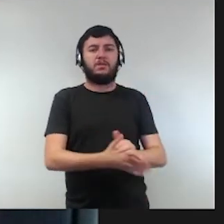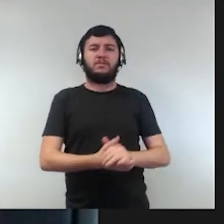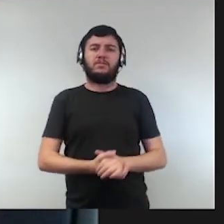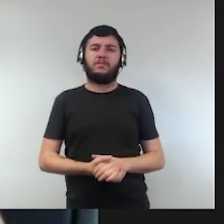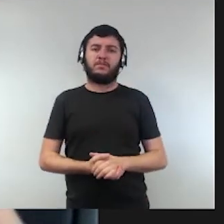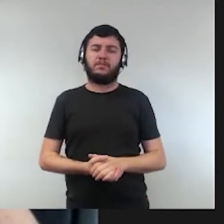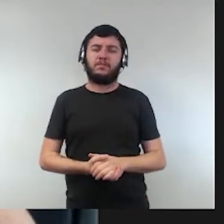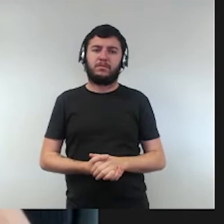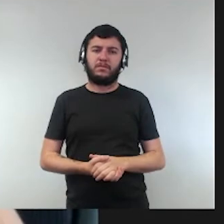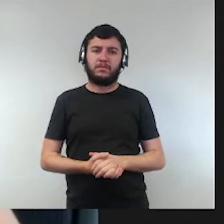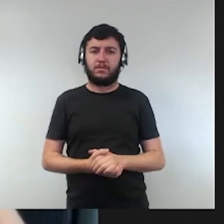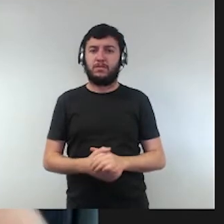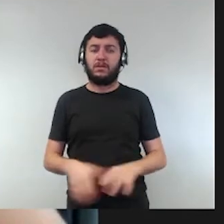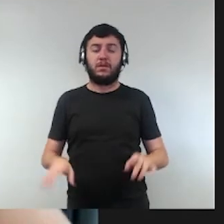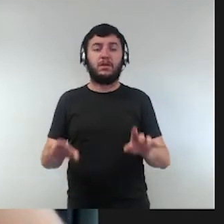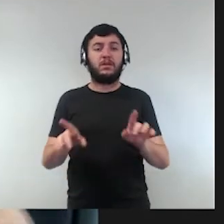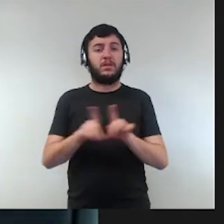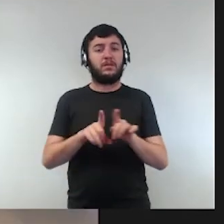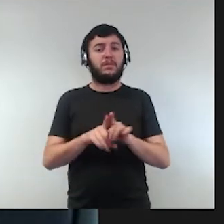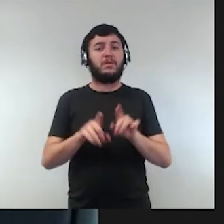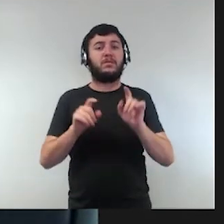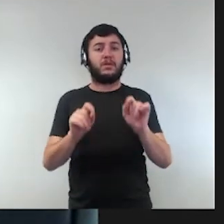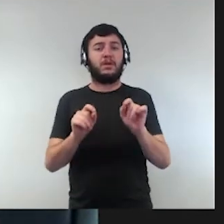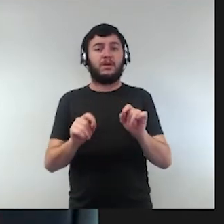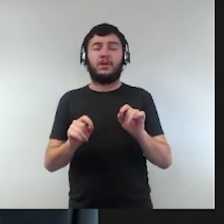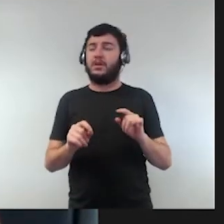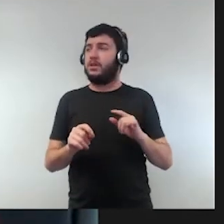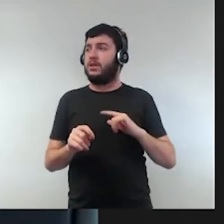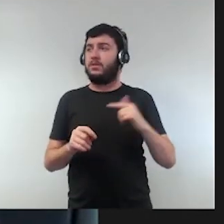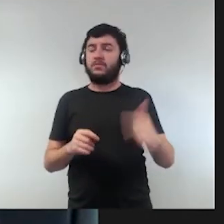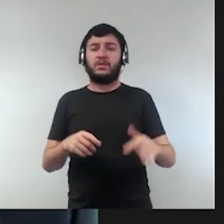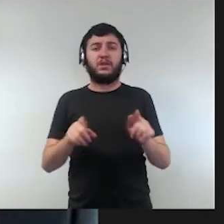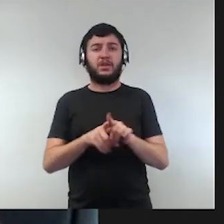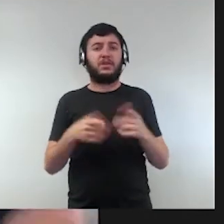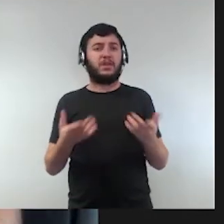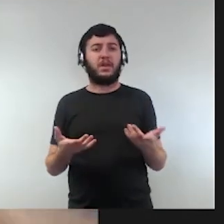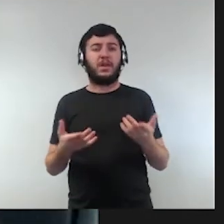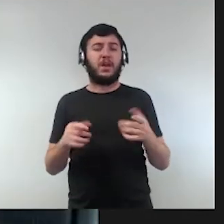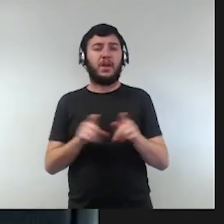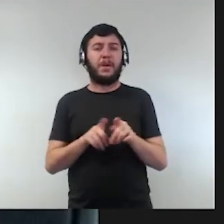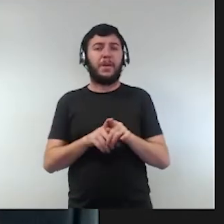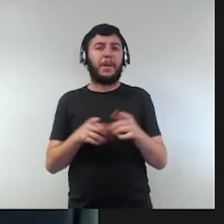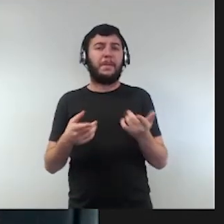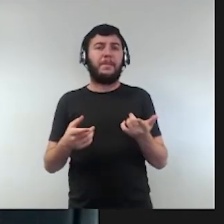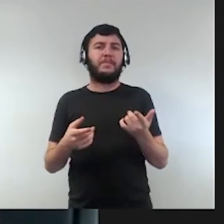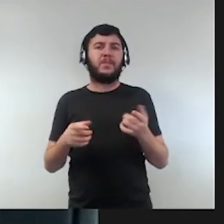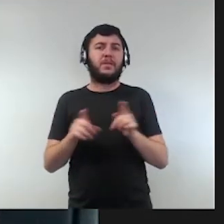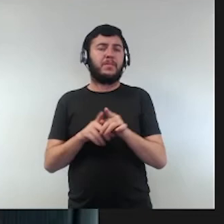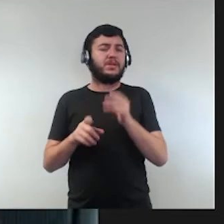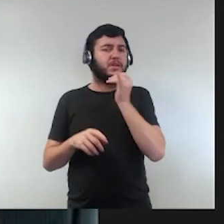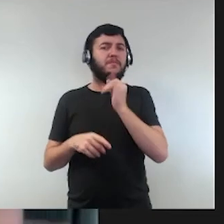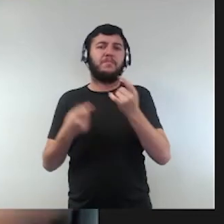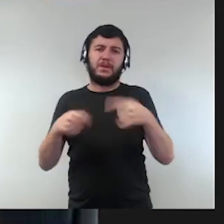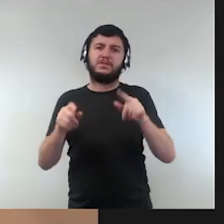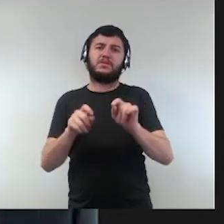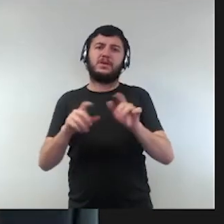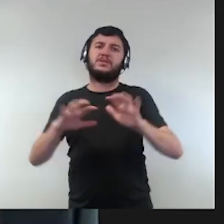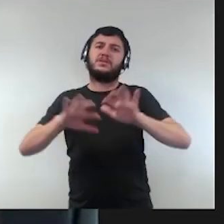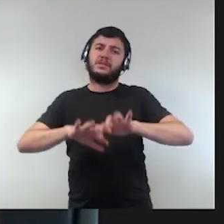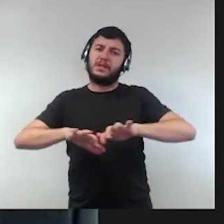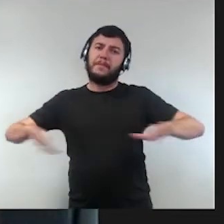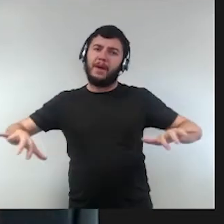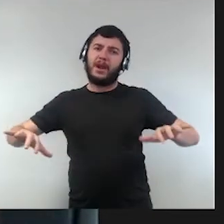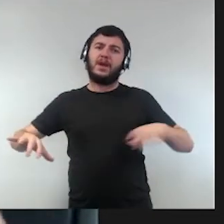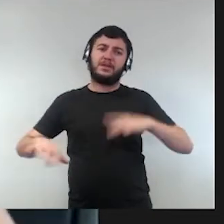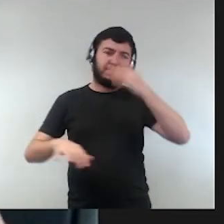ocorridos, né? Não tenham essa essência aí relevada por maus empreendimentos. É preciso separar, então, o joio do trigo. Aquelas pessoas que trabalham